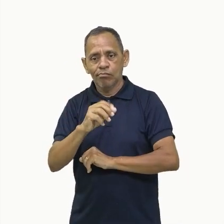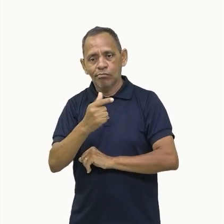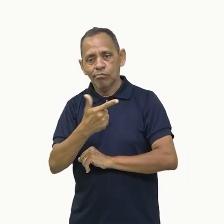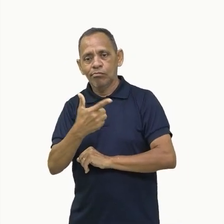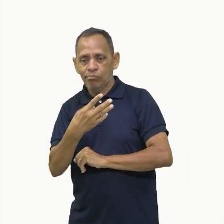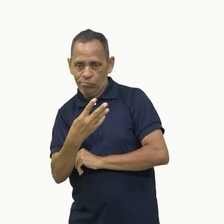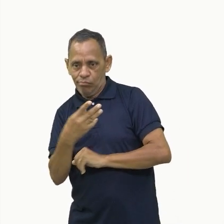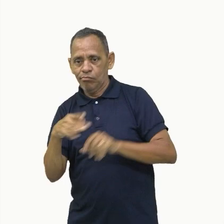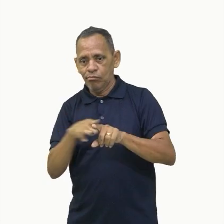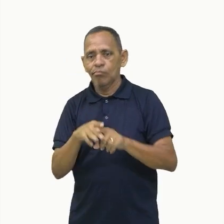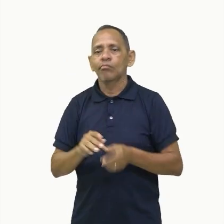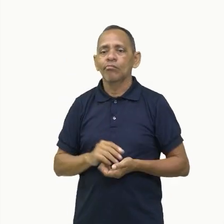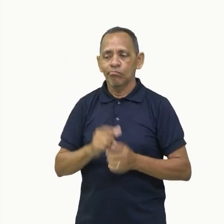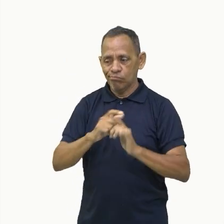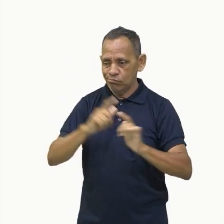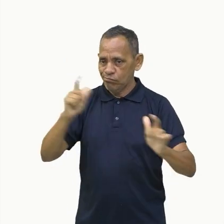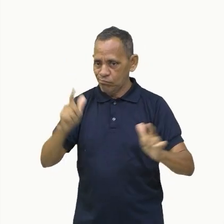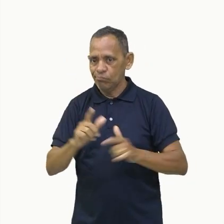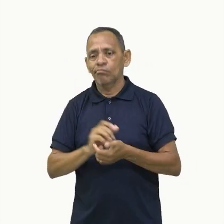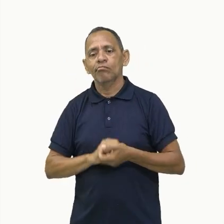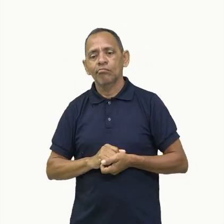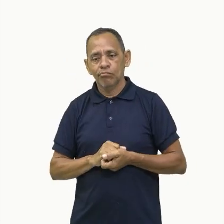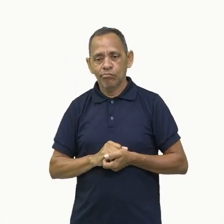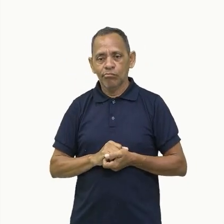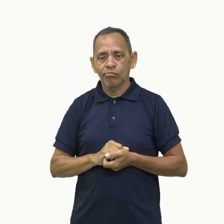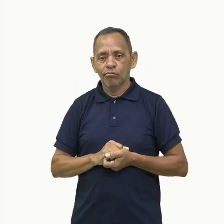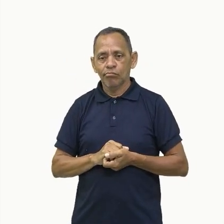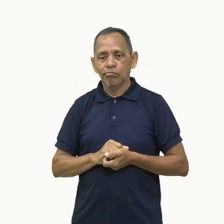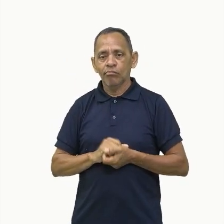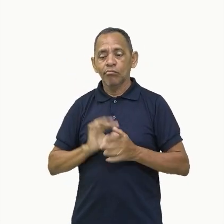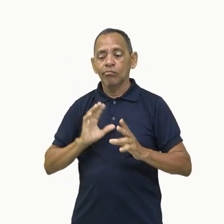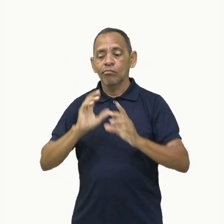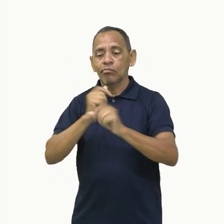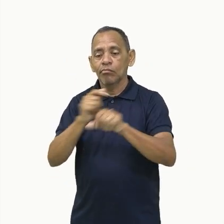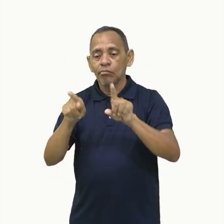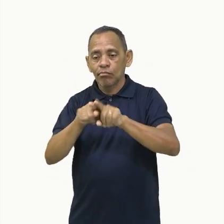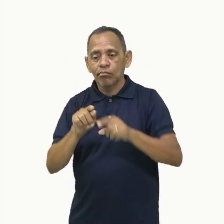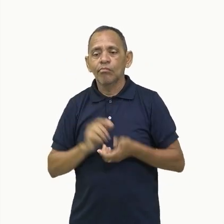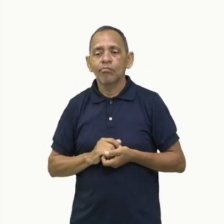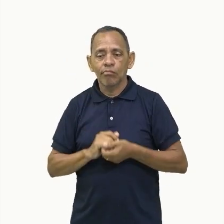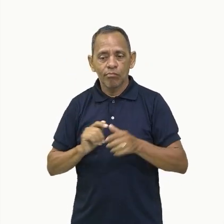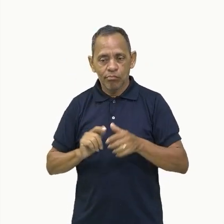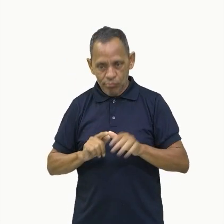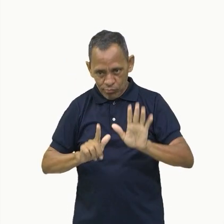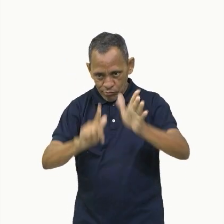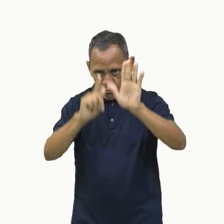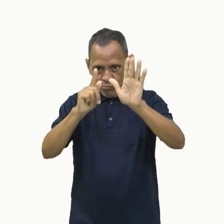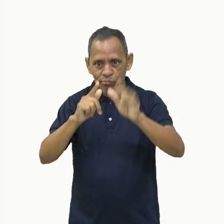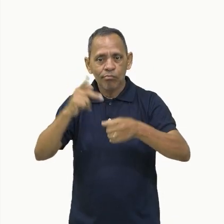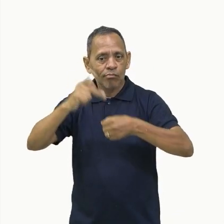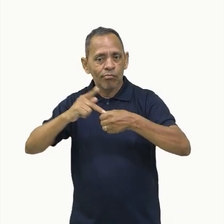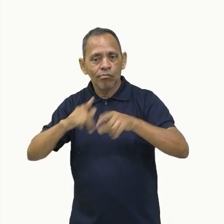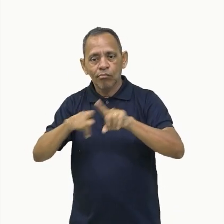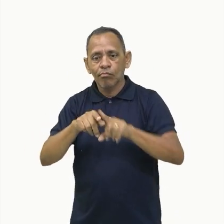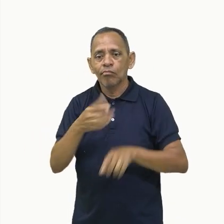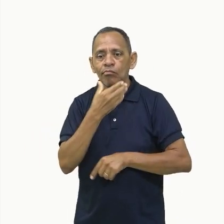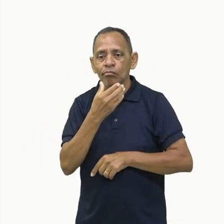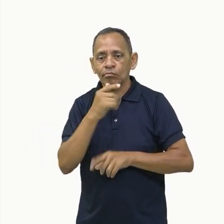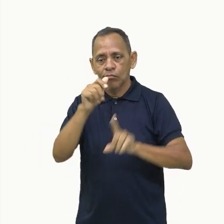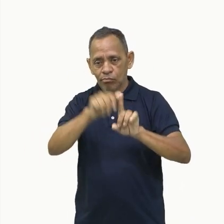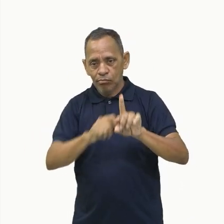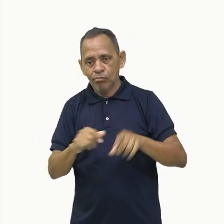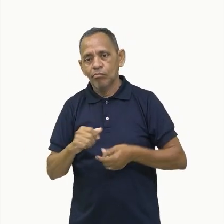O totalizando, né, tanto a extração do petróleo quanto o gás natural, em dezembro de 2023 foi